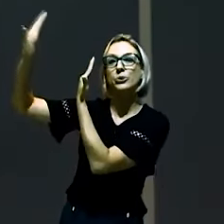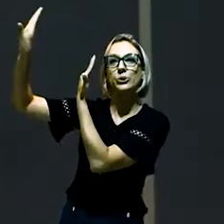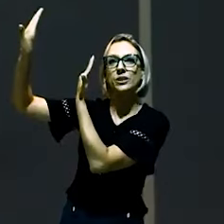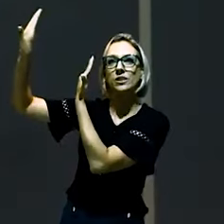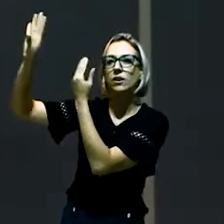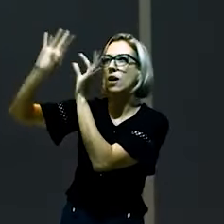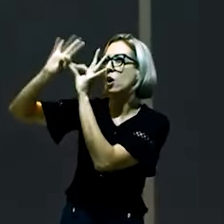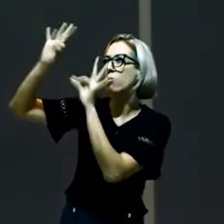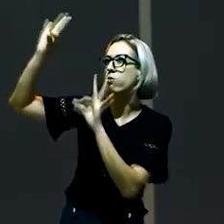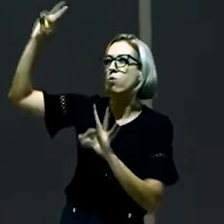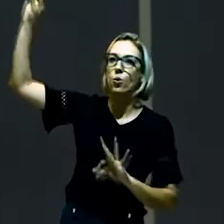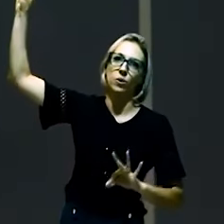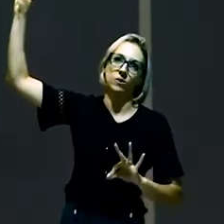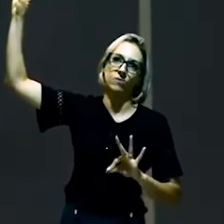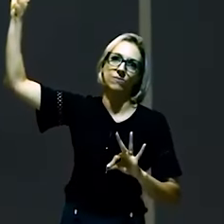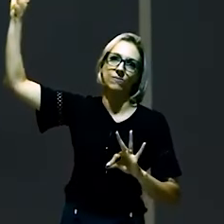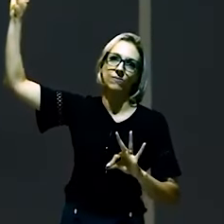longe de Deus?